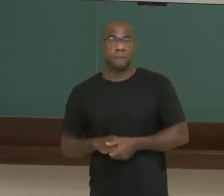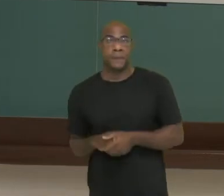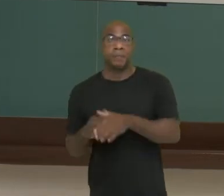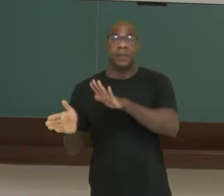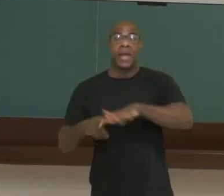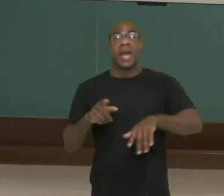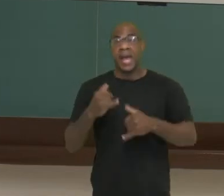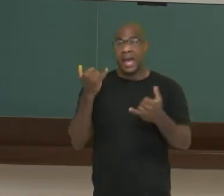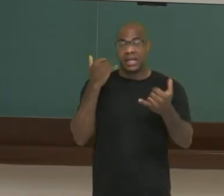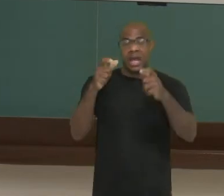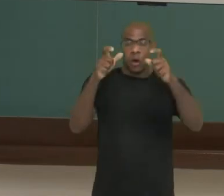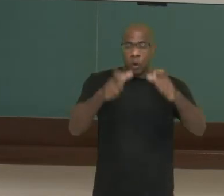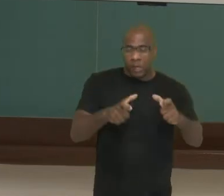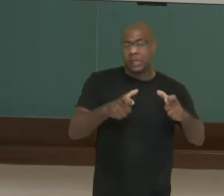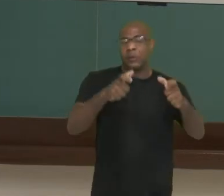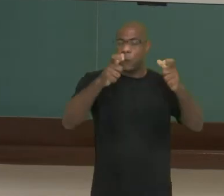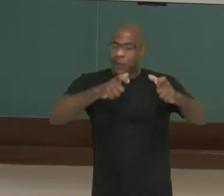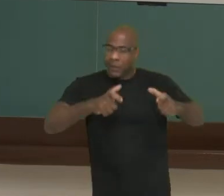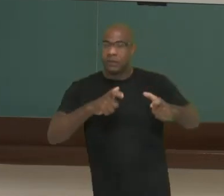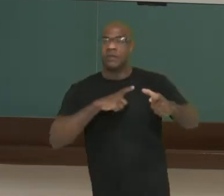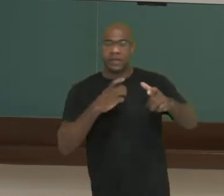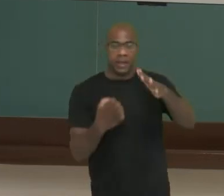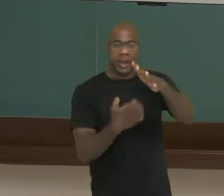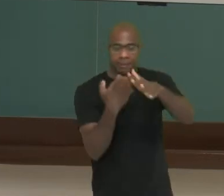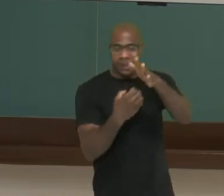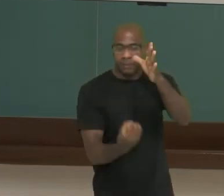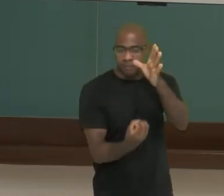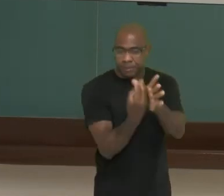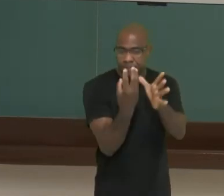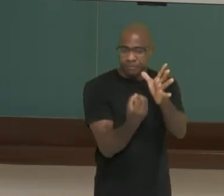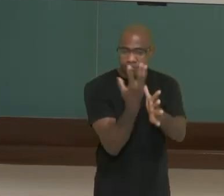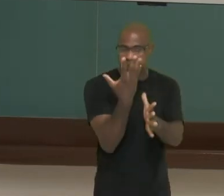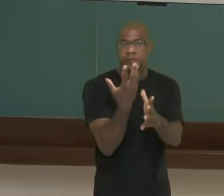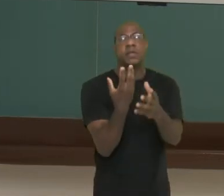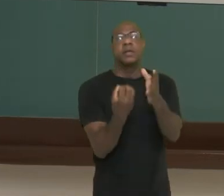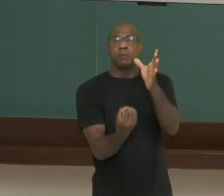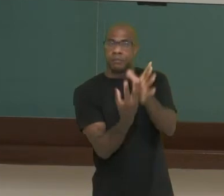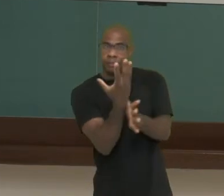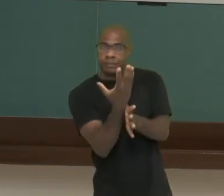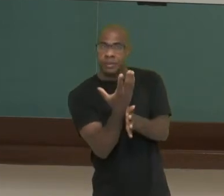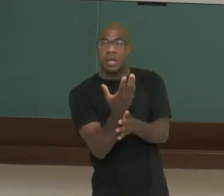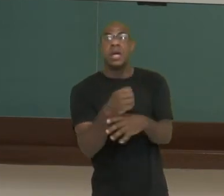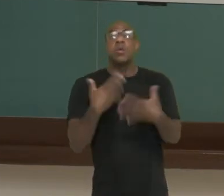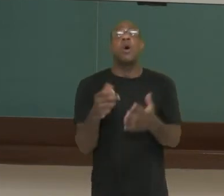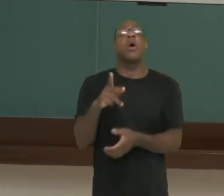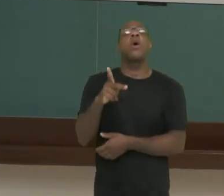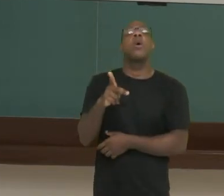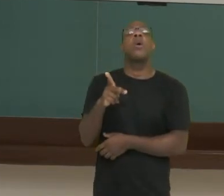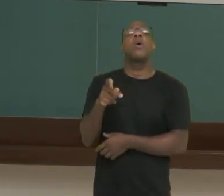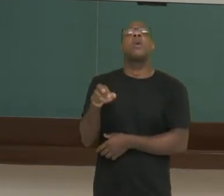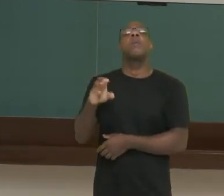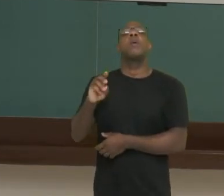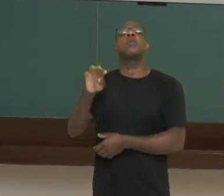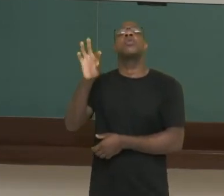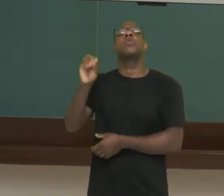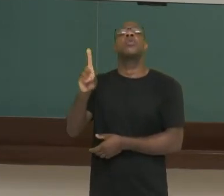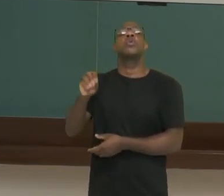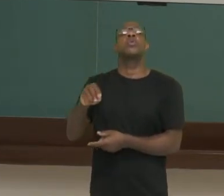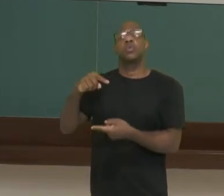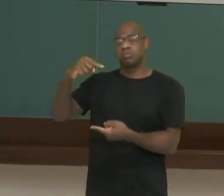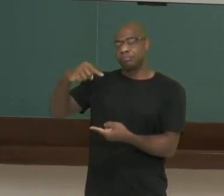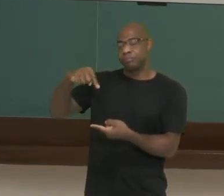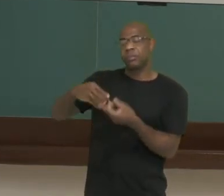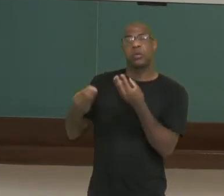da localização onde vai ser, ou quais produtos que eu posso ter, eu posso obter esses dados de duas maneiras, através de